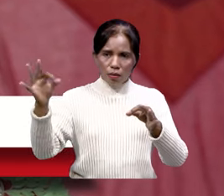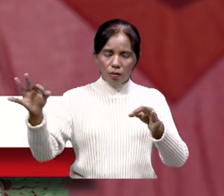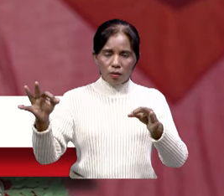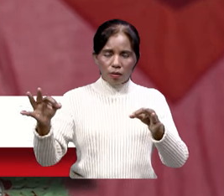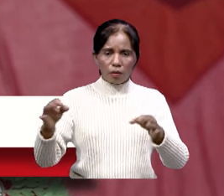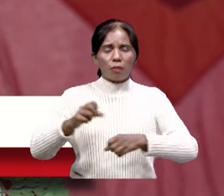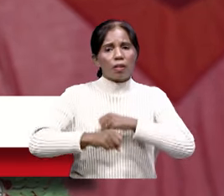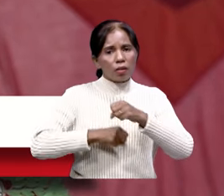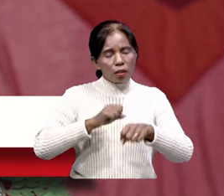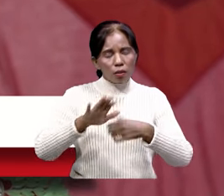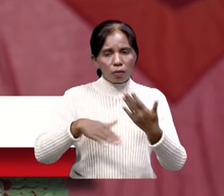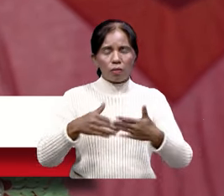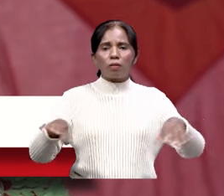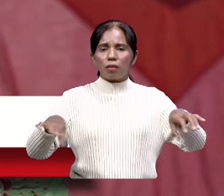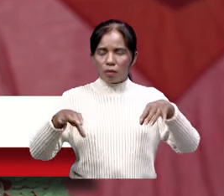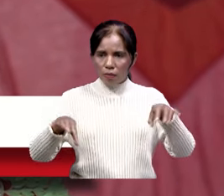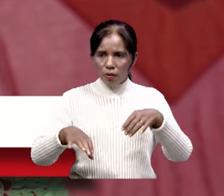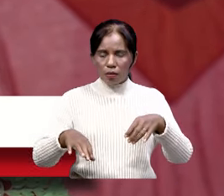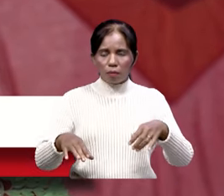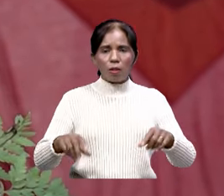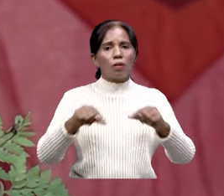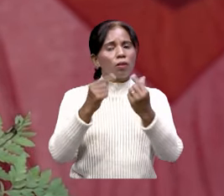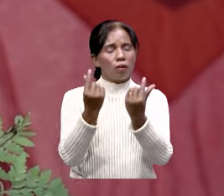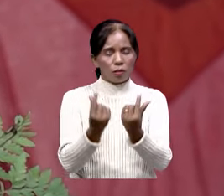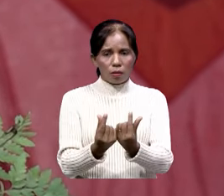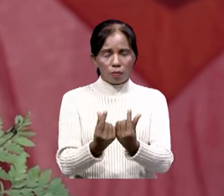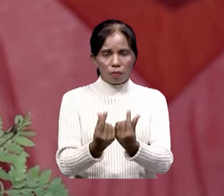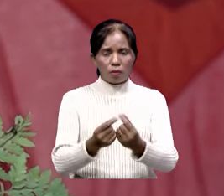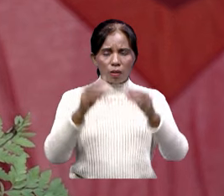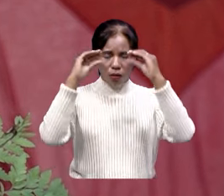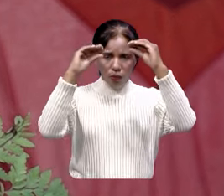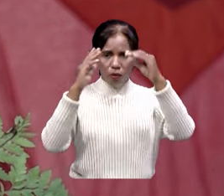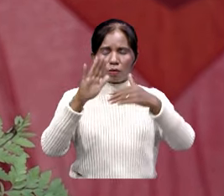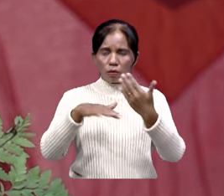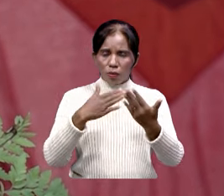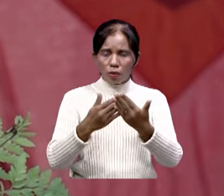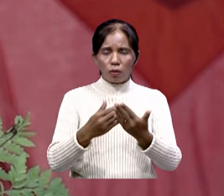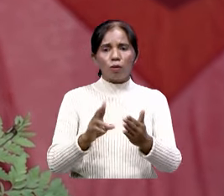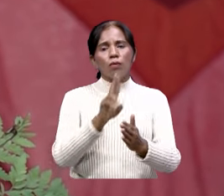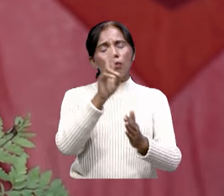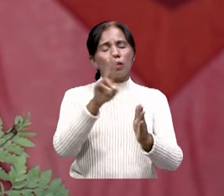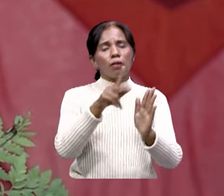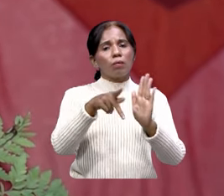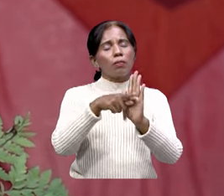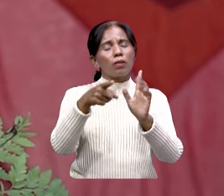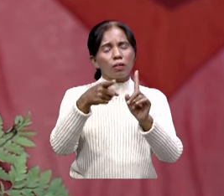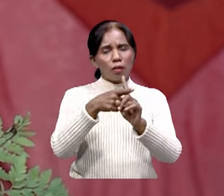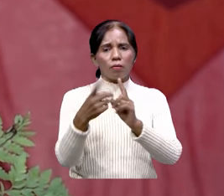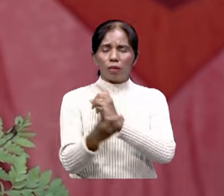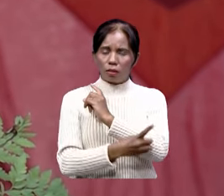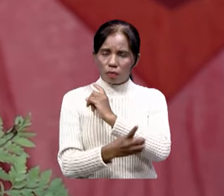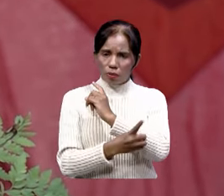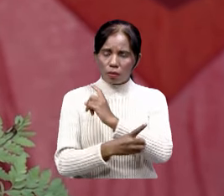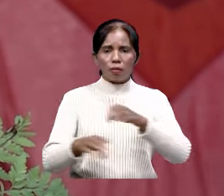sacrifício, trabalham em equipa, dedicação aos objetivos, disciplina na luta